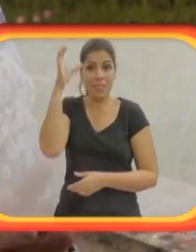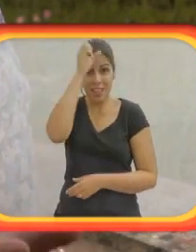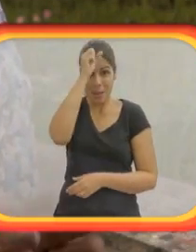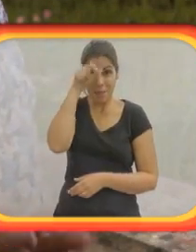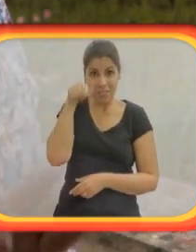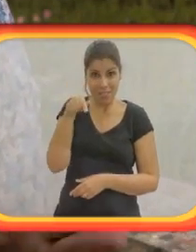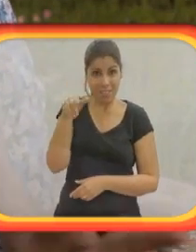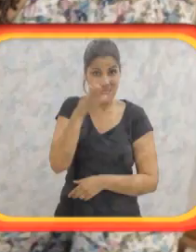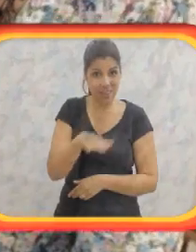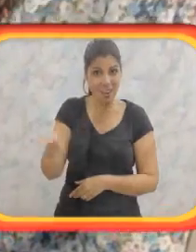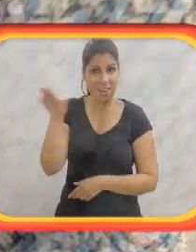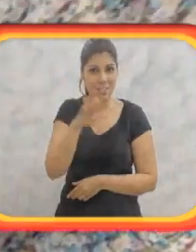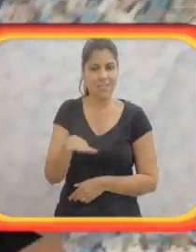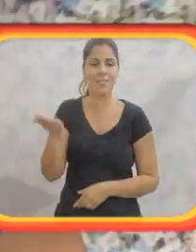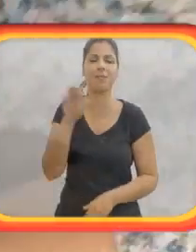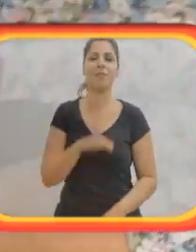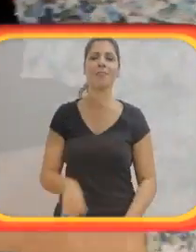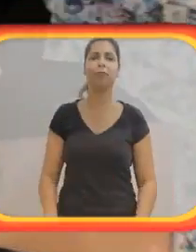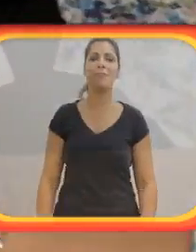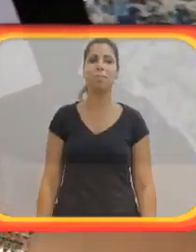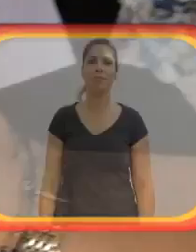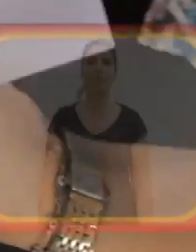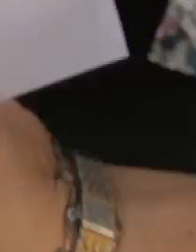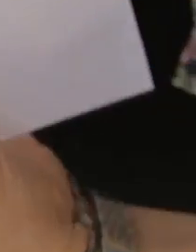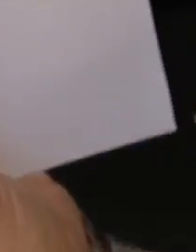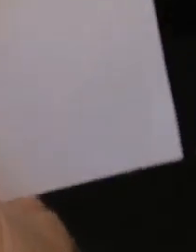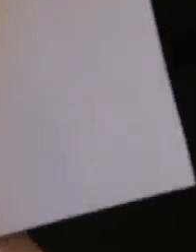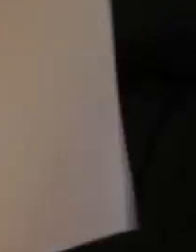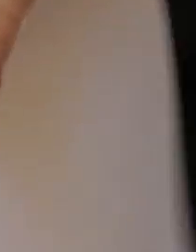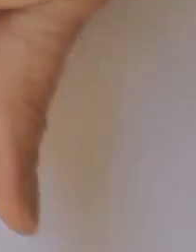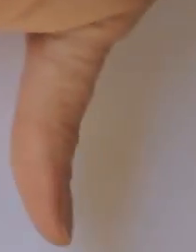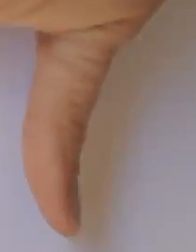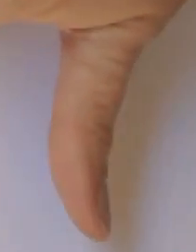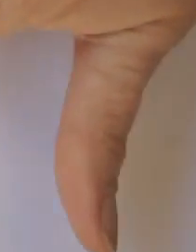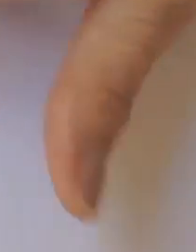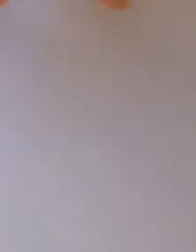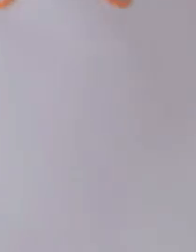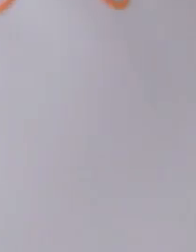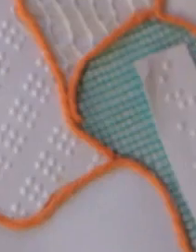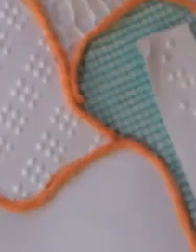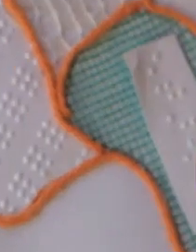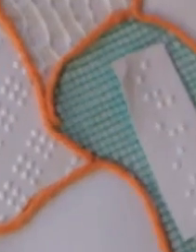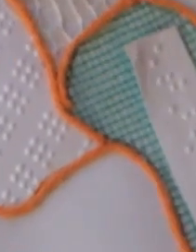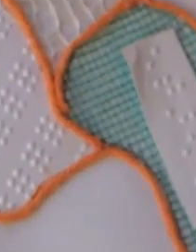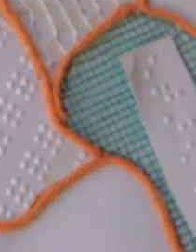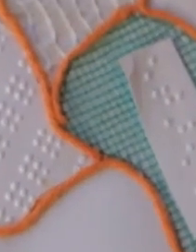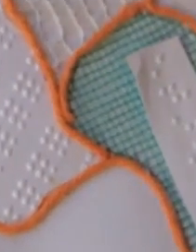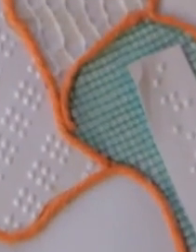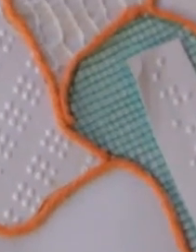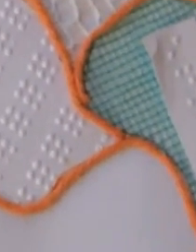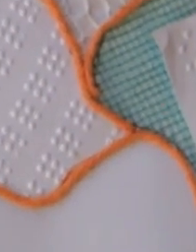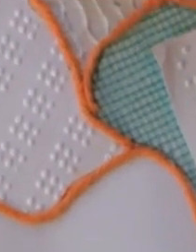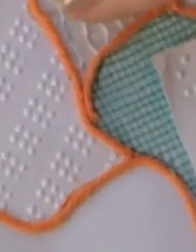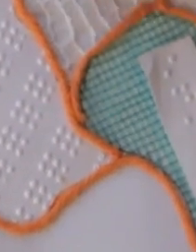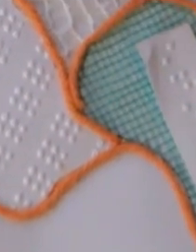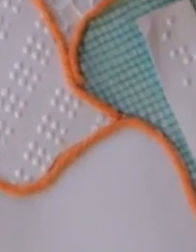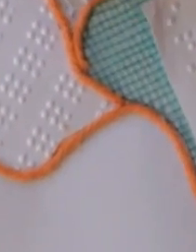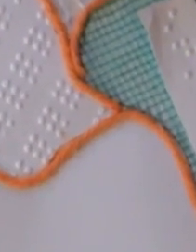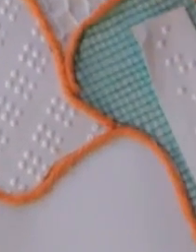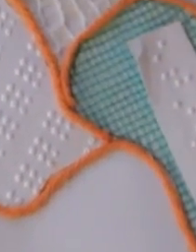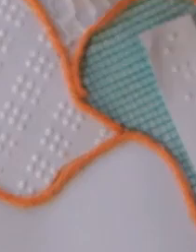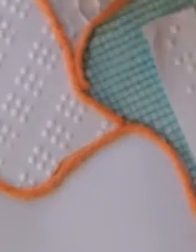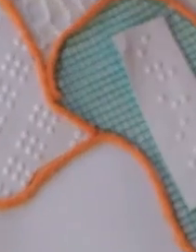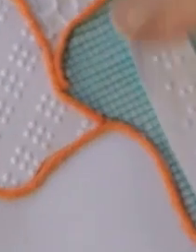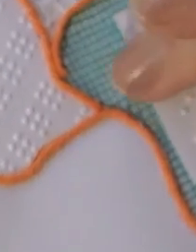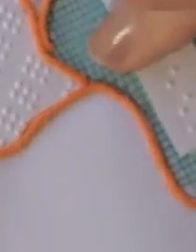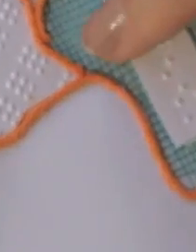maneira, sem comprometer o aprendizado dessa criança. Maria coloca etiquetas em braille em um mapa regional do Brasil, feito de diferentes texturas